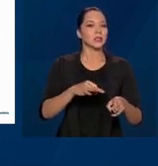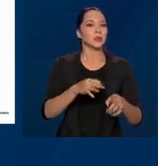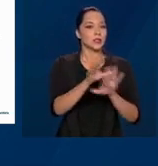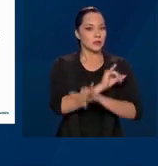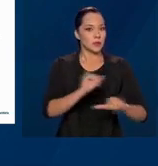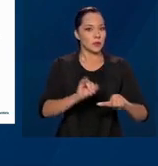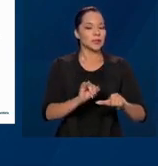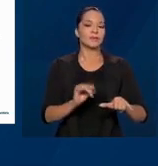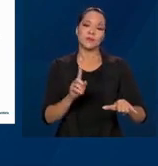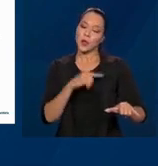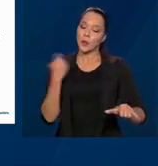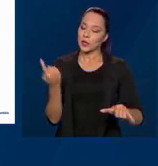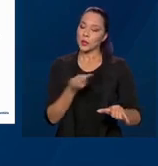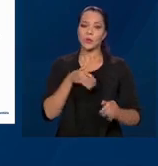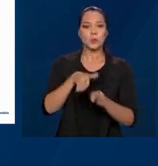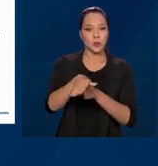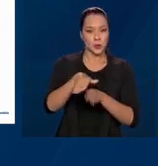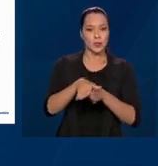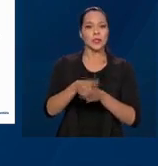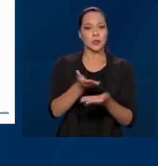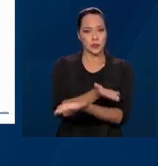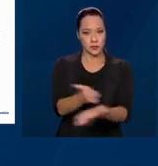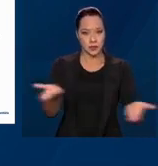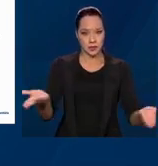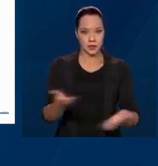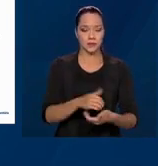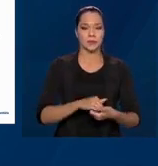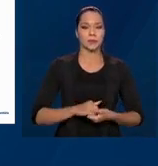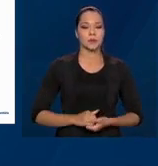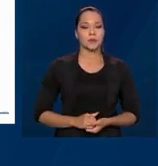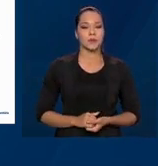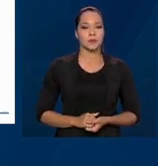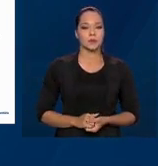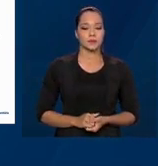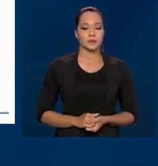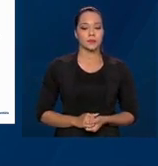robustos. Então, essa é a nossa recomendação para os senhores. Eu sigo...